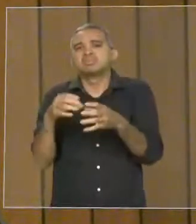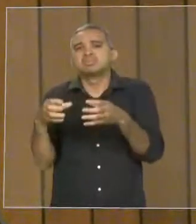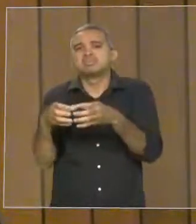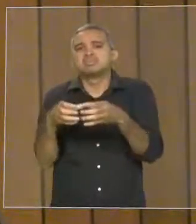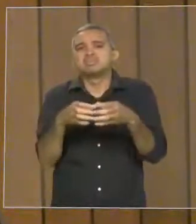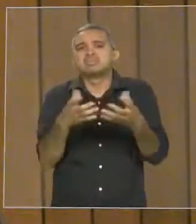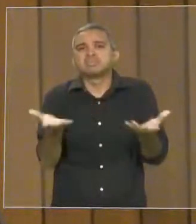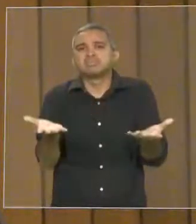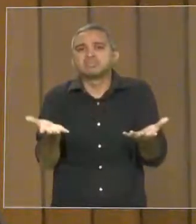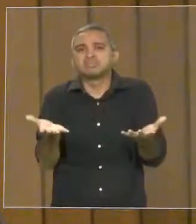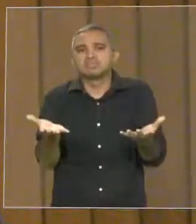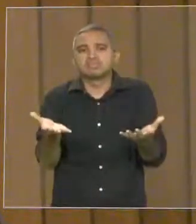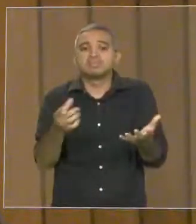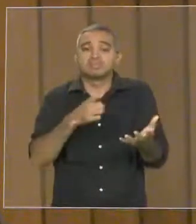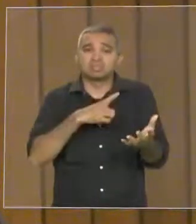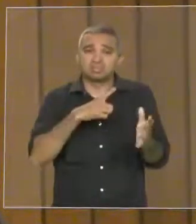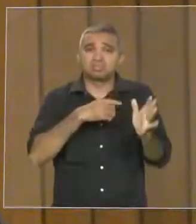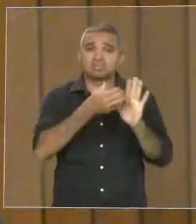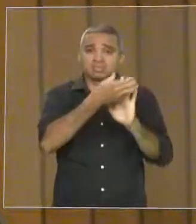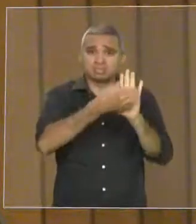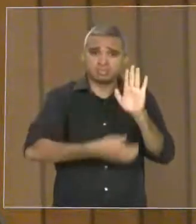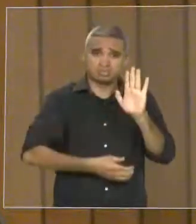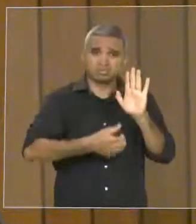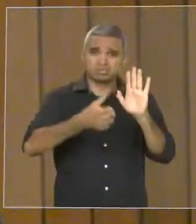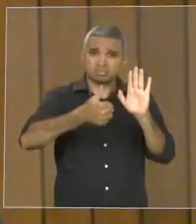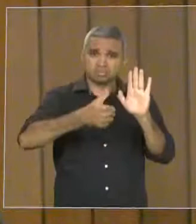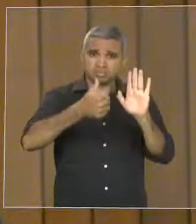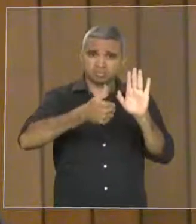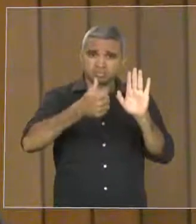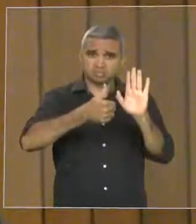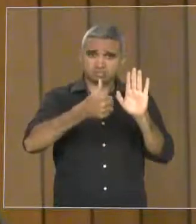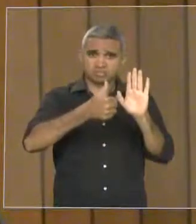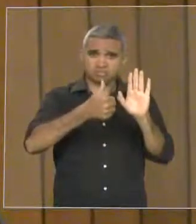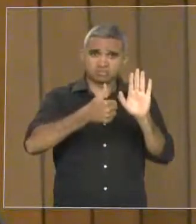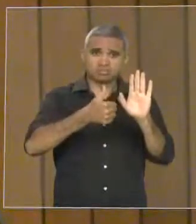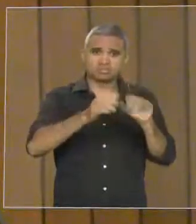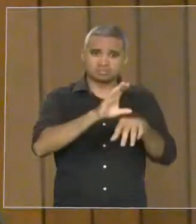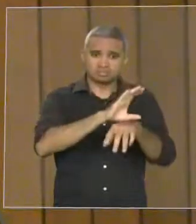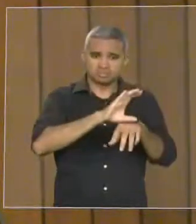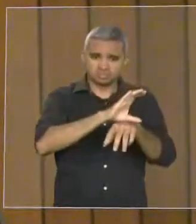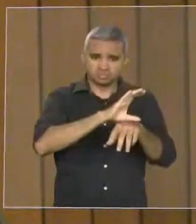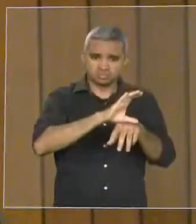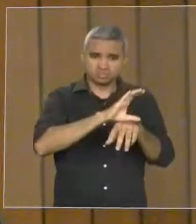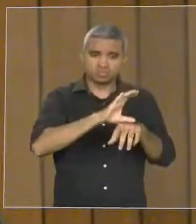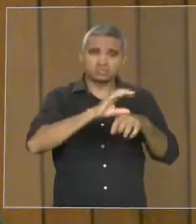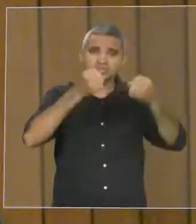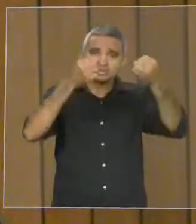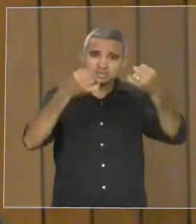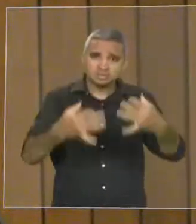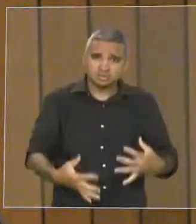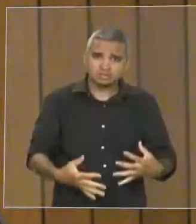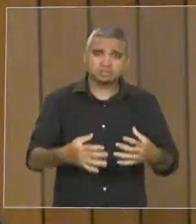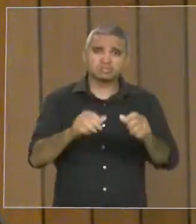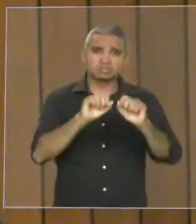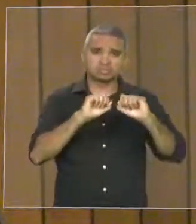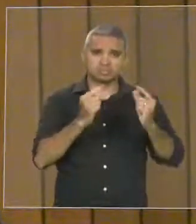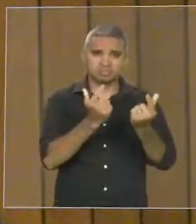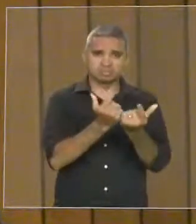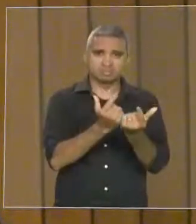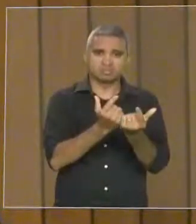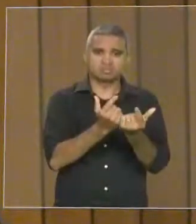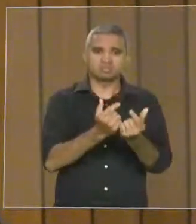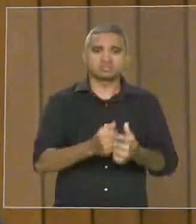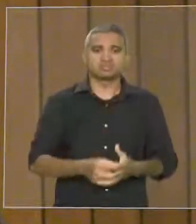Respondo, no capítulo 1º. Nesse capítulo que trata do Poder Legislativo, intitulado do